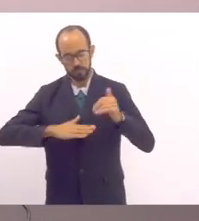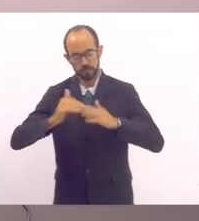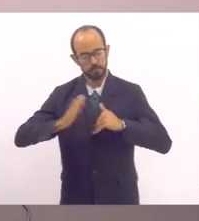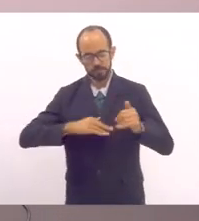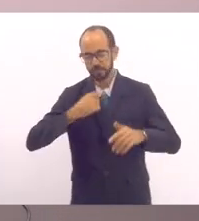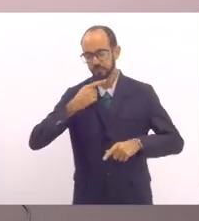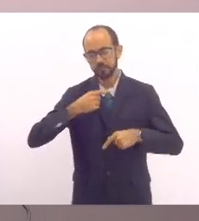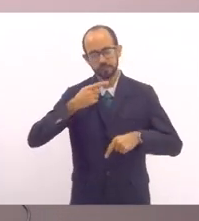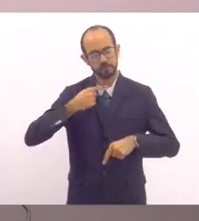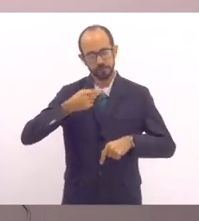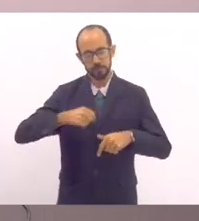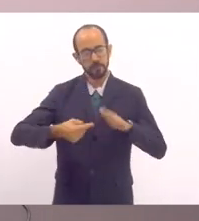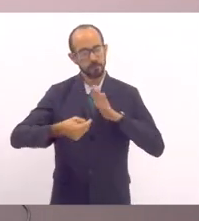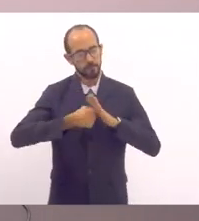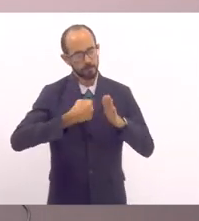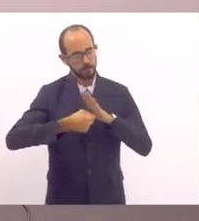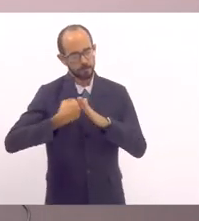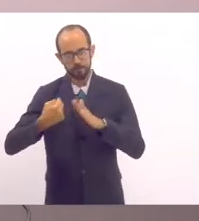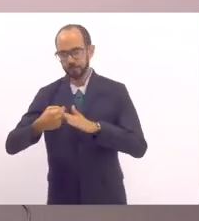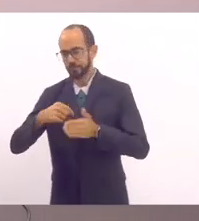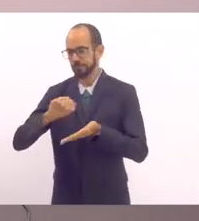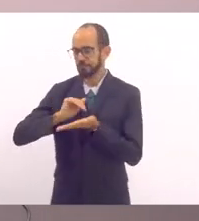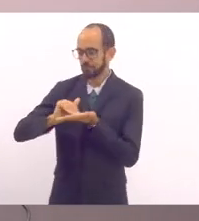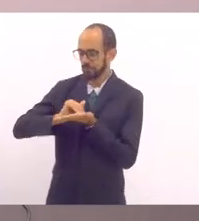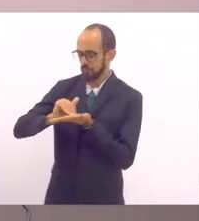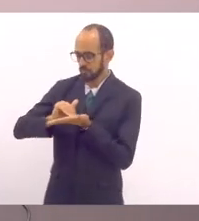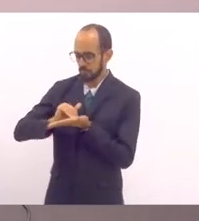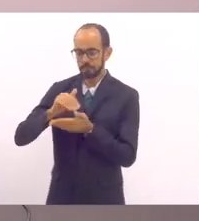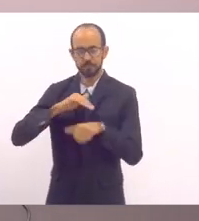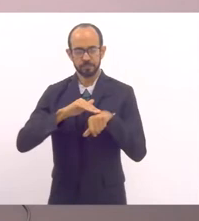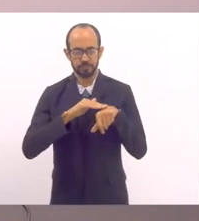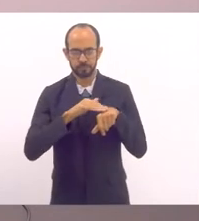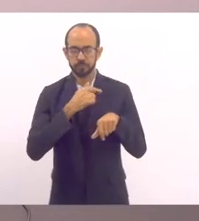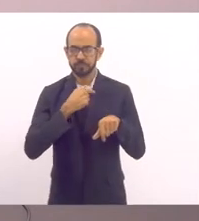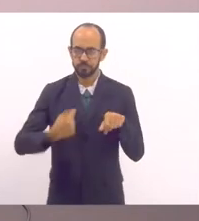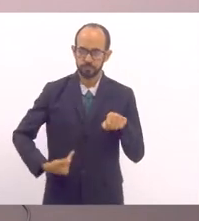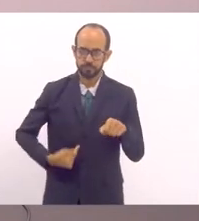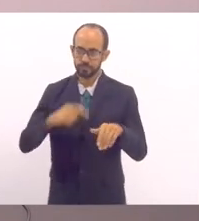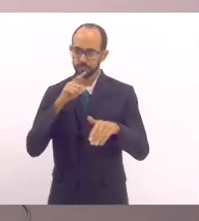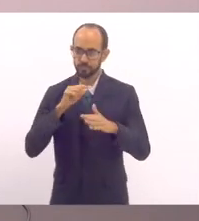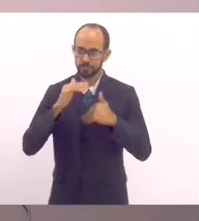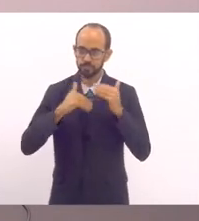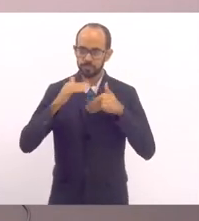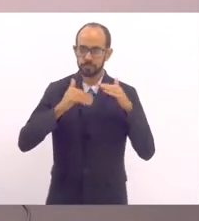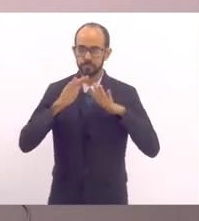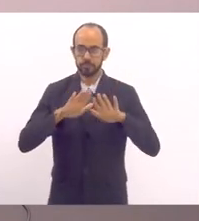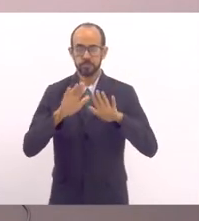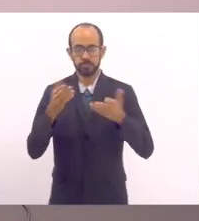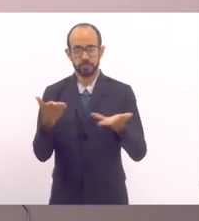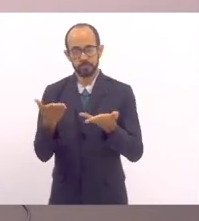levar qualquer tipo de proposta de volta ao secretário, para que ele converse com o governador e a gente possa avançar. Mas agora a bola está aqui no parlamento.